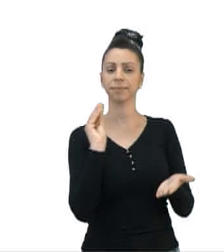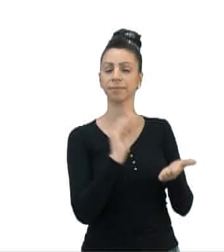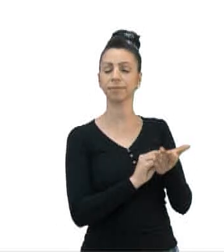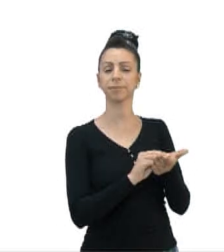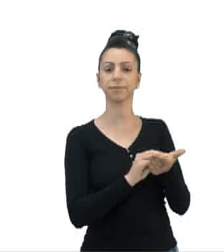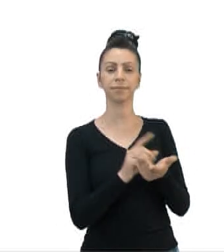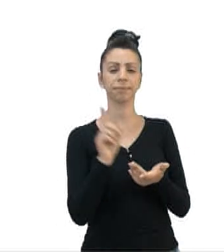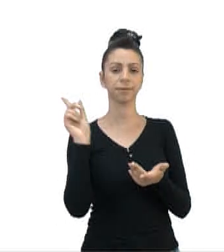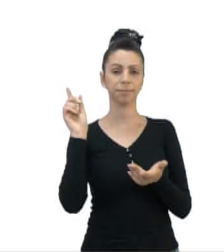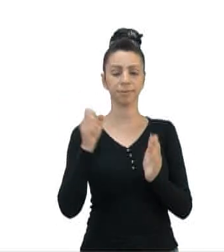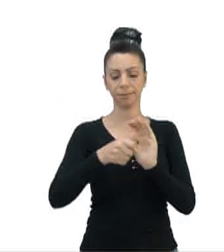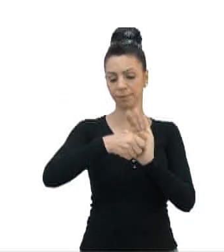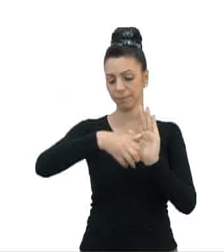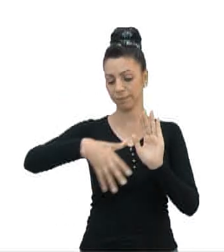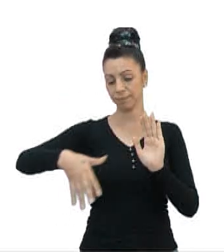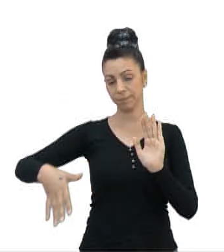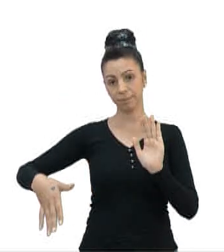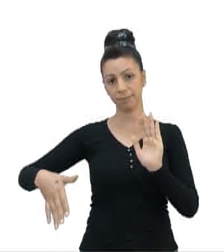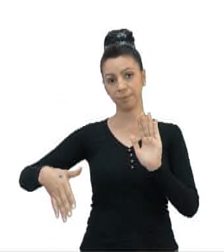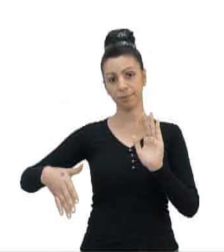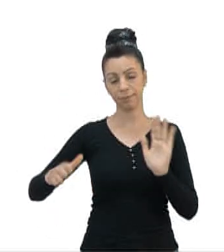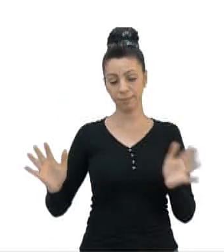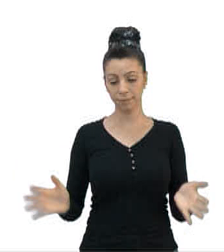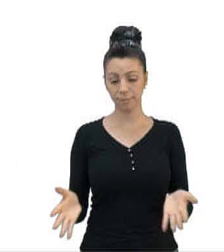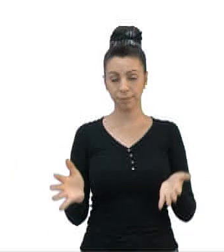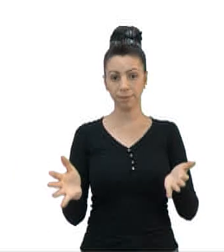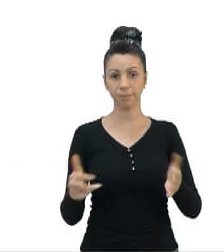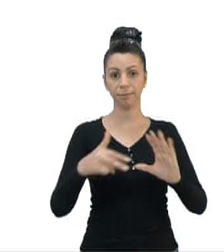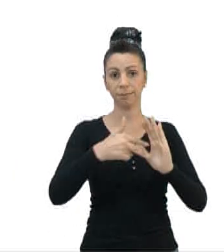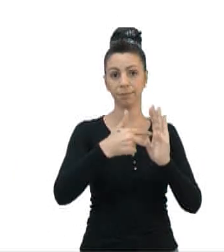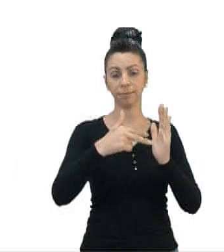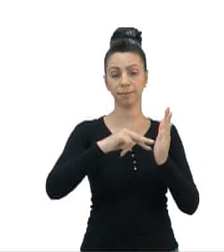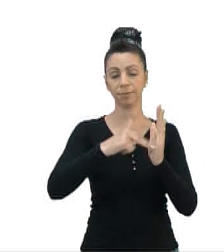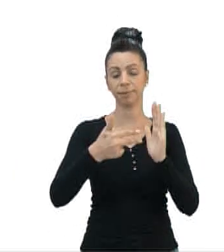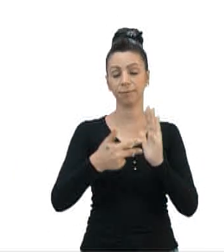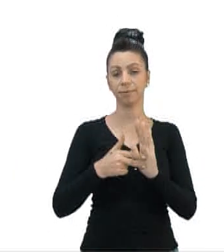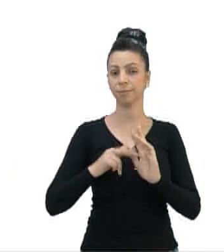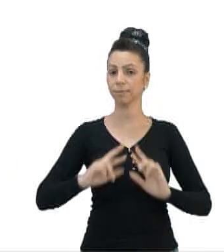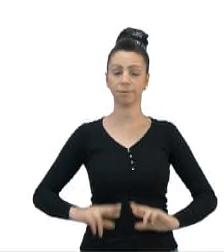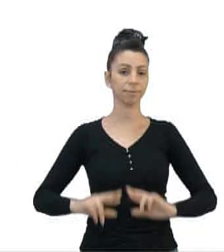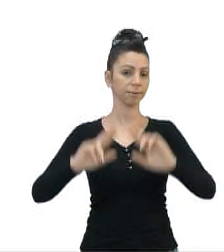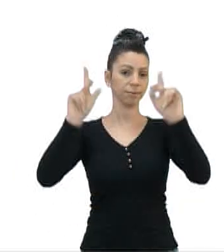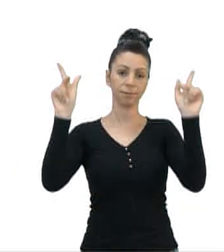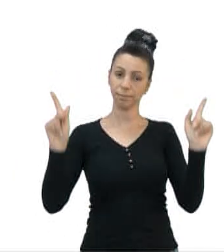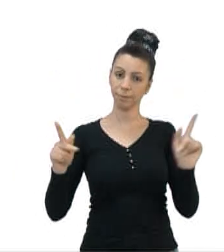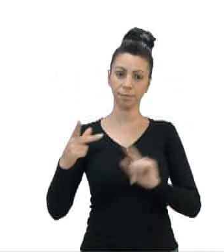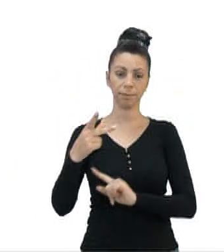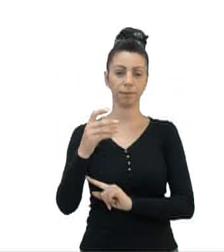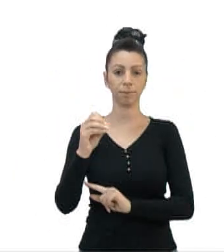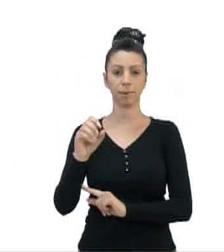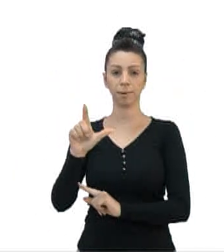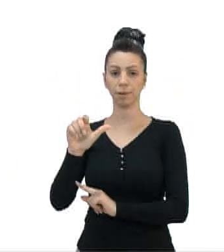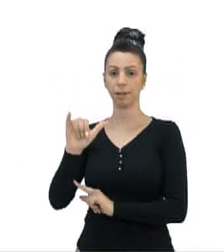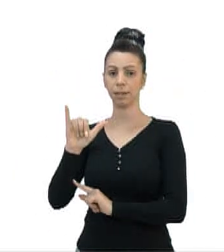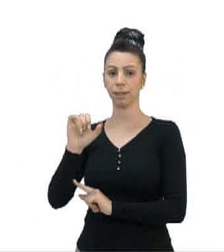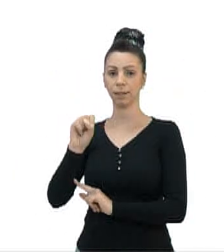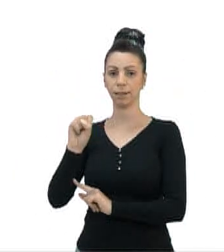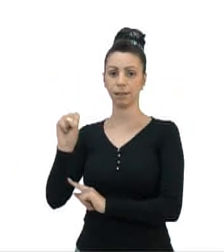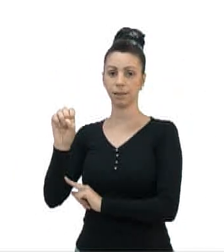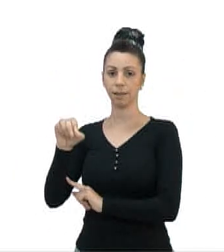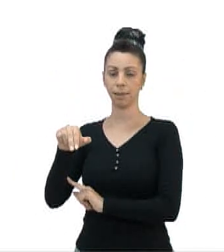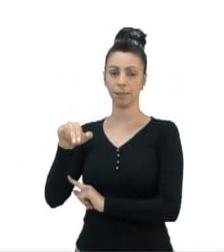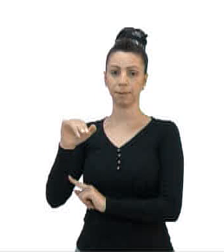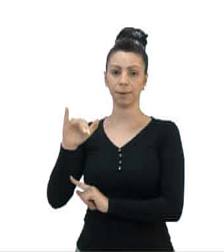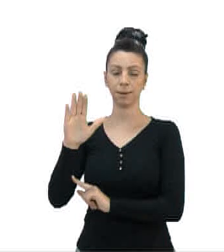de linguagem produzem sentidos diversos, a polissemia, que enriquecem o texto